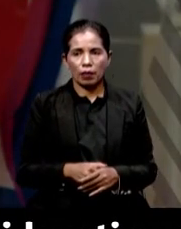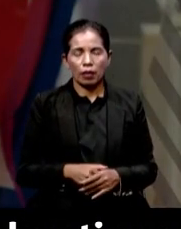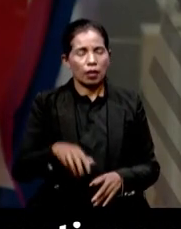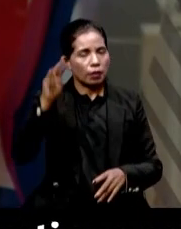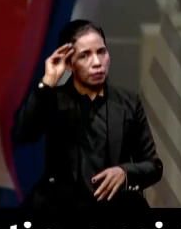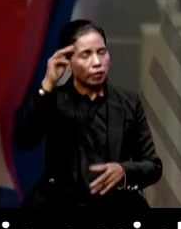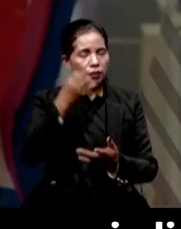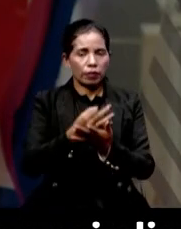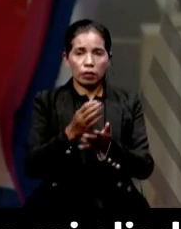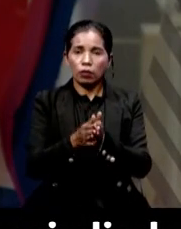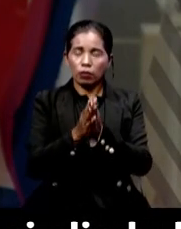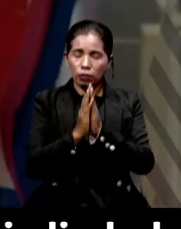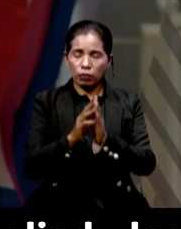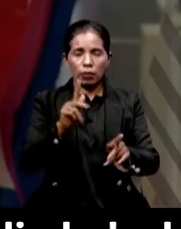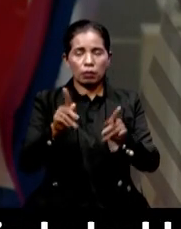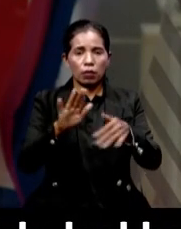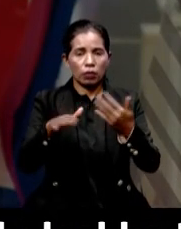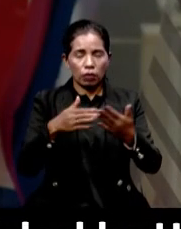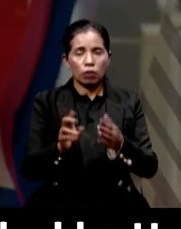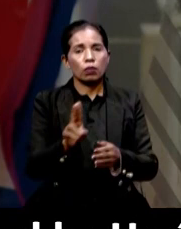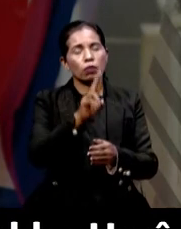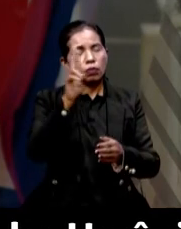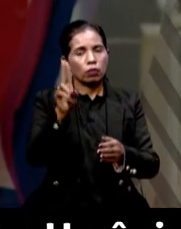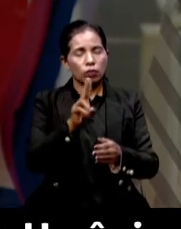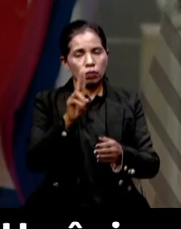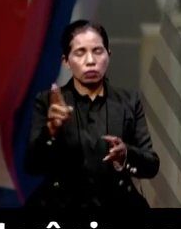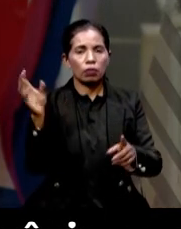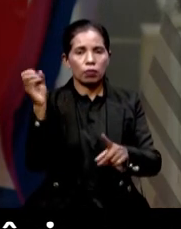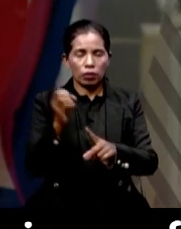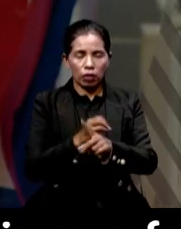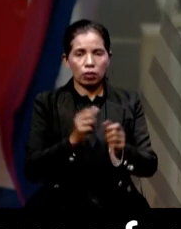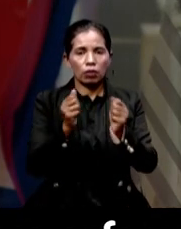Ministra Finanças Husu Bobol Sirusira tu uso oportunidade ho responsabilidade.